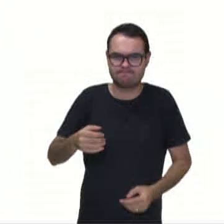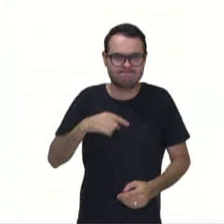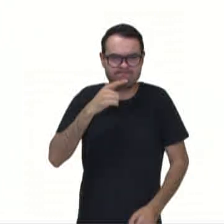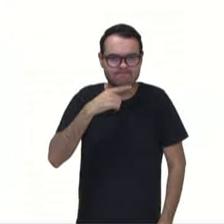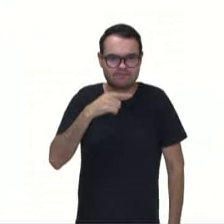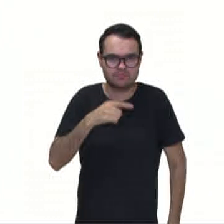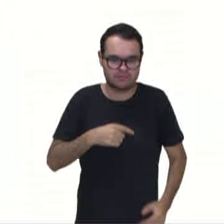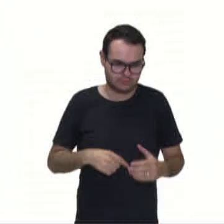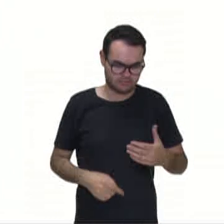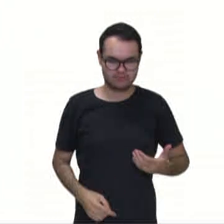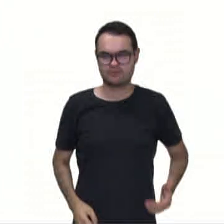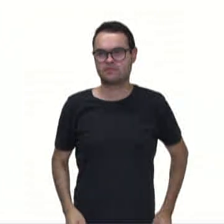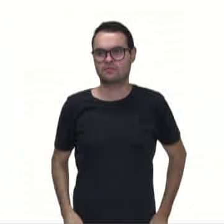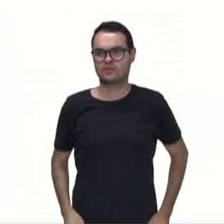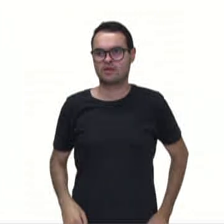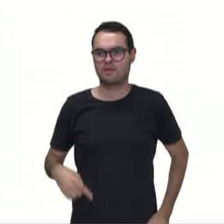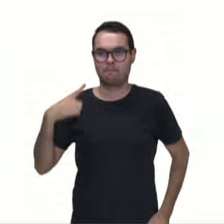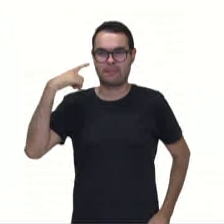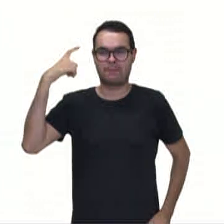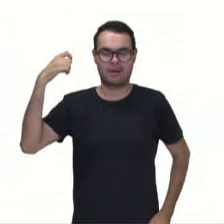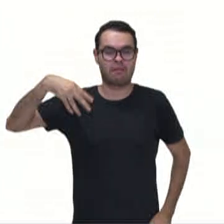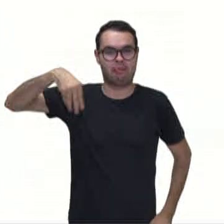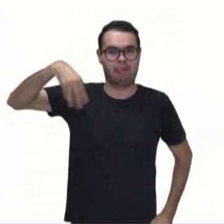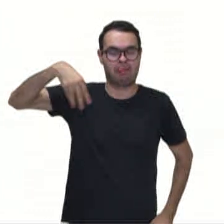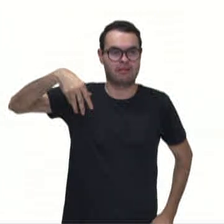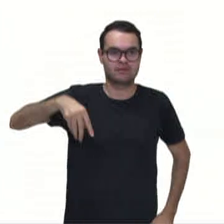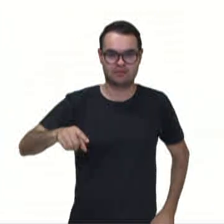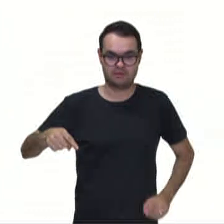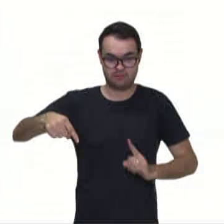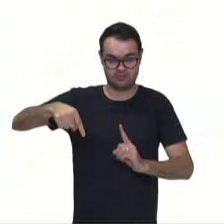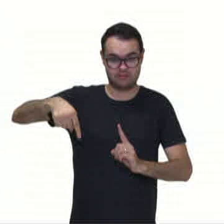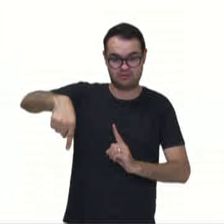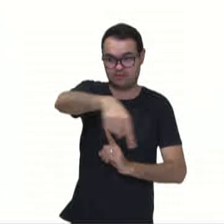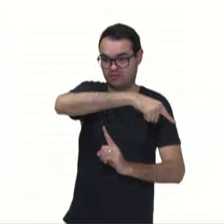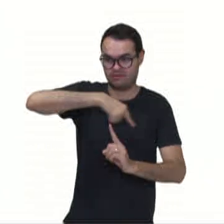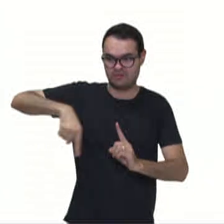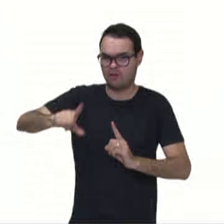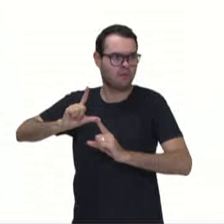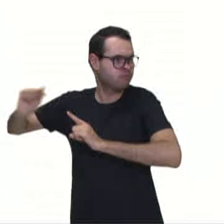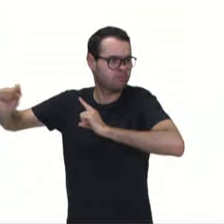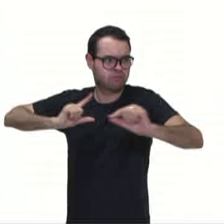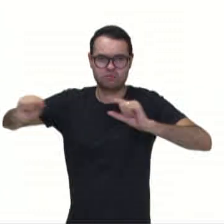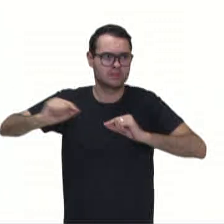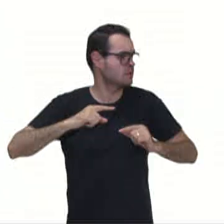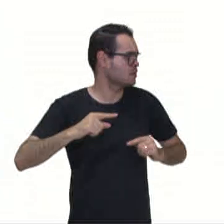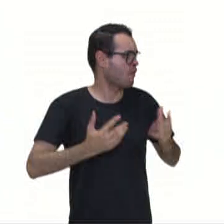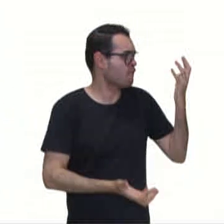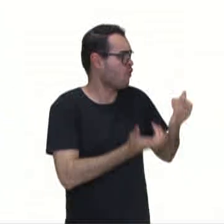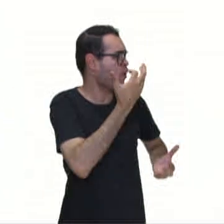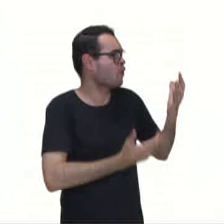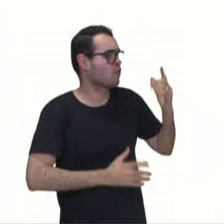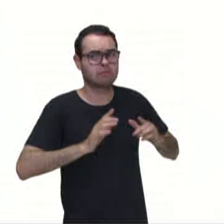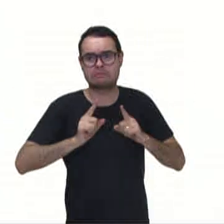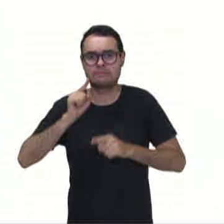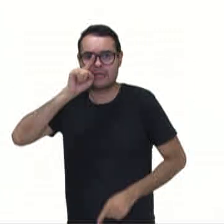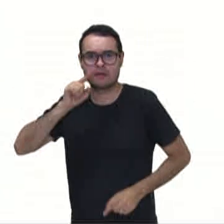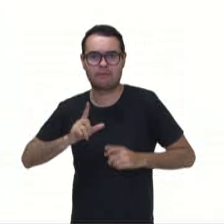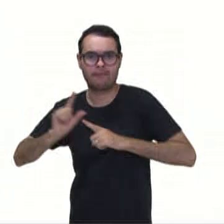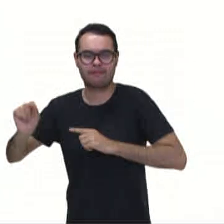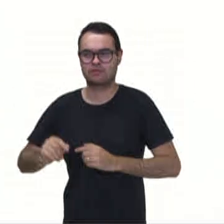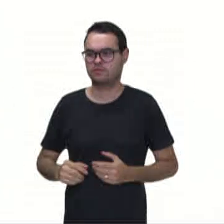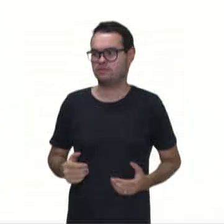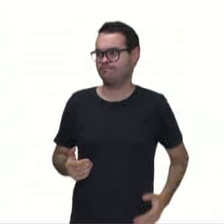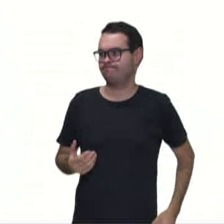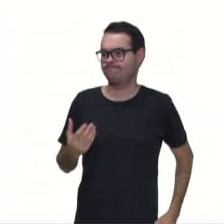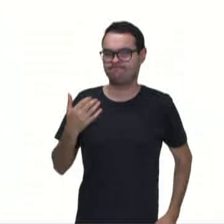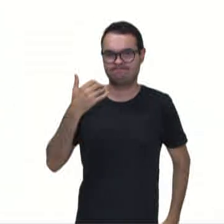e todo mundo em torno saía correndo, pensando que era o alarme de incêndio. Quem me salvou